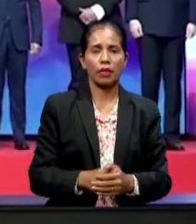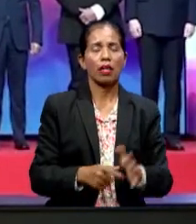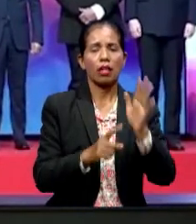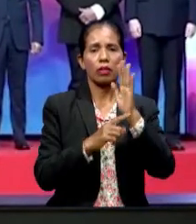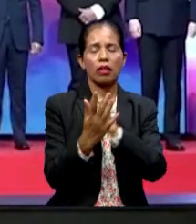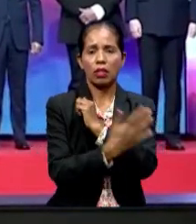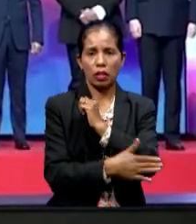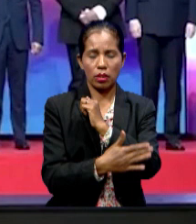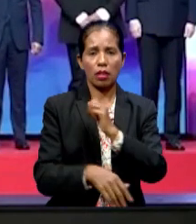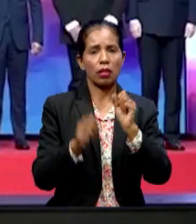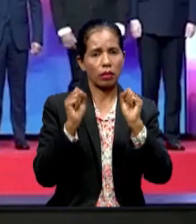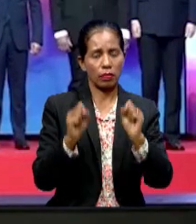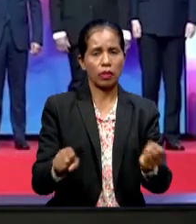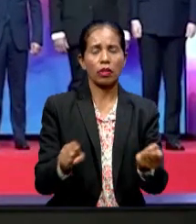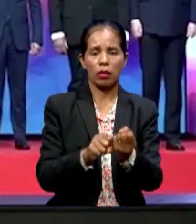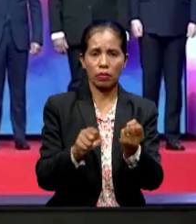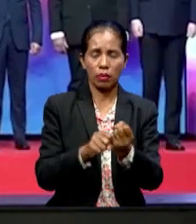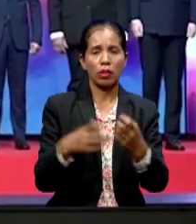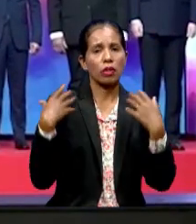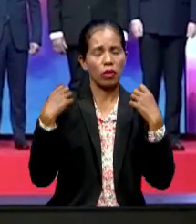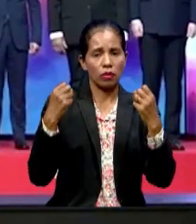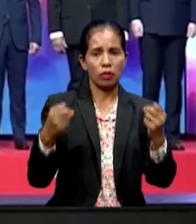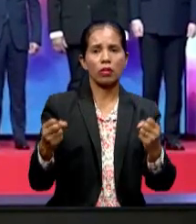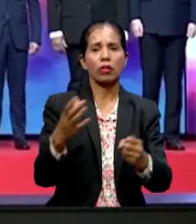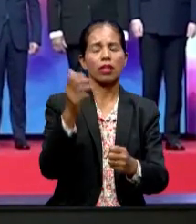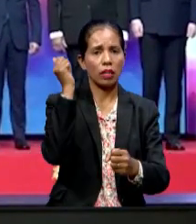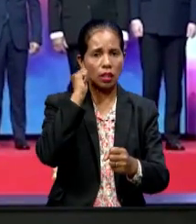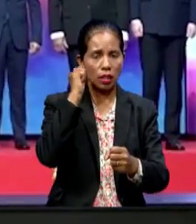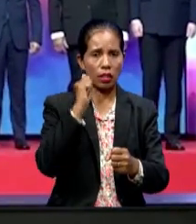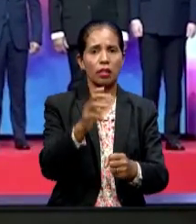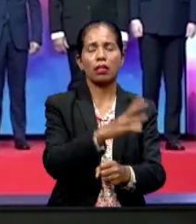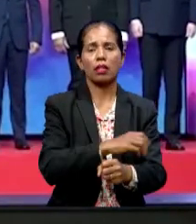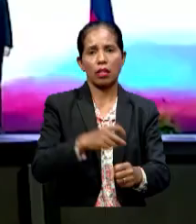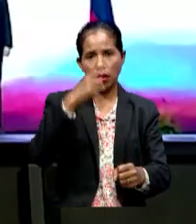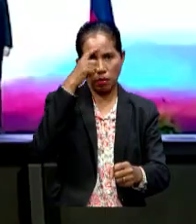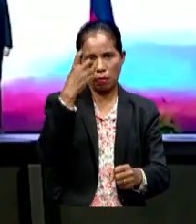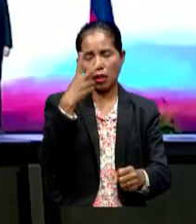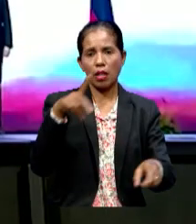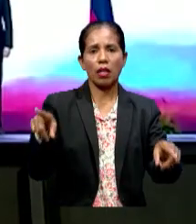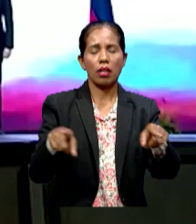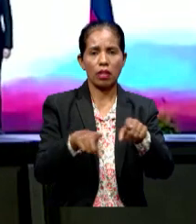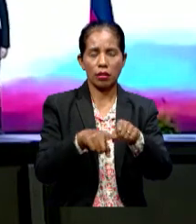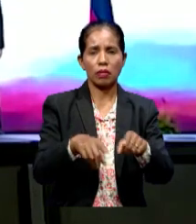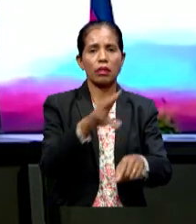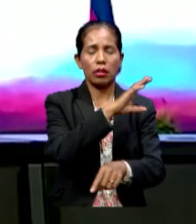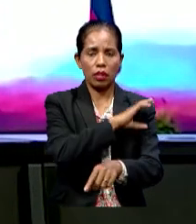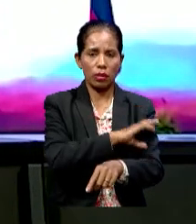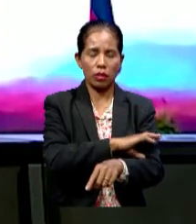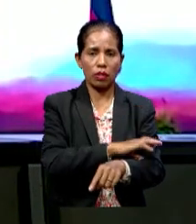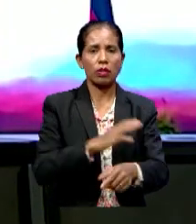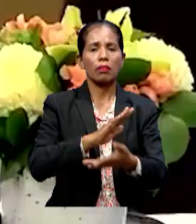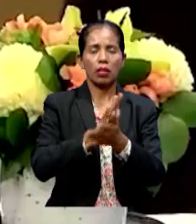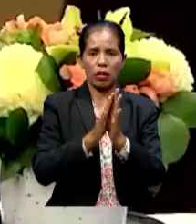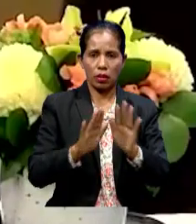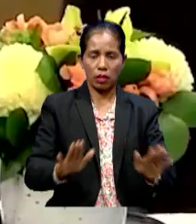nação consistente ato fortalece a arquitetura e a Ásia Pacífico, também a nação base para segurança no estabilidade e a